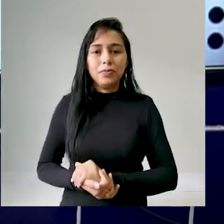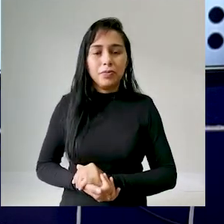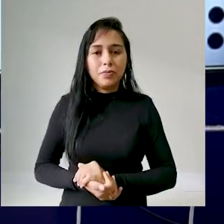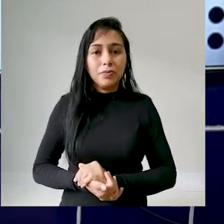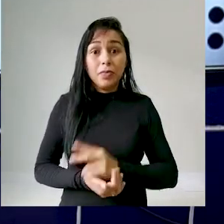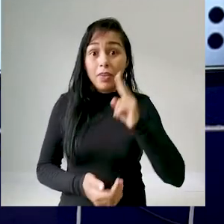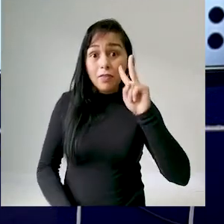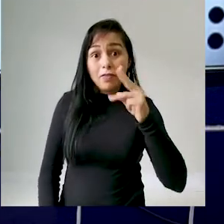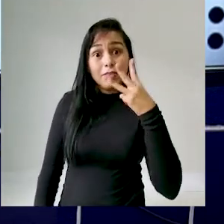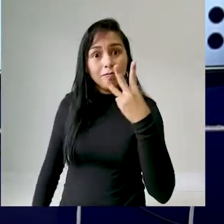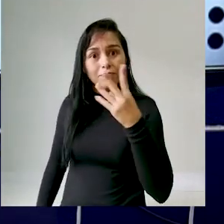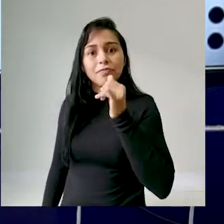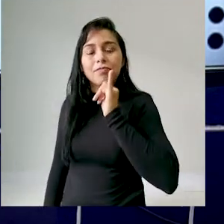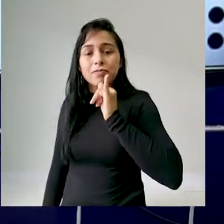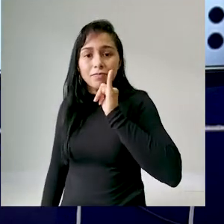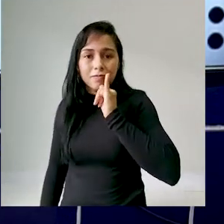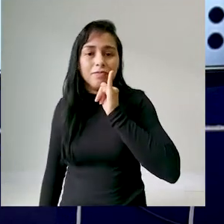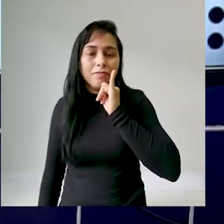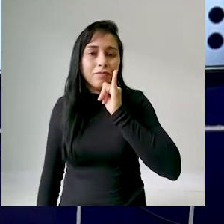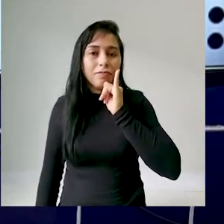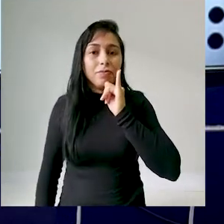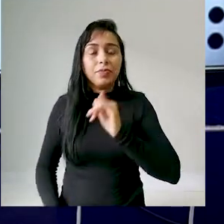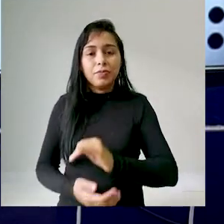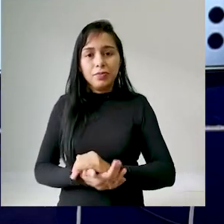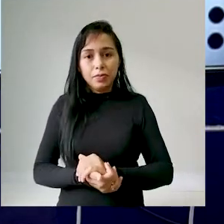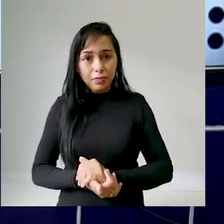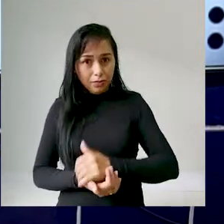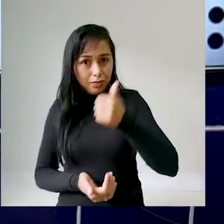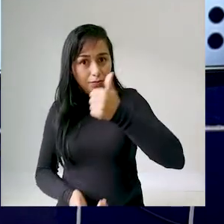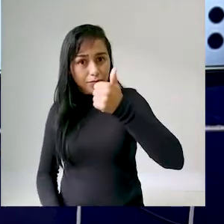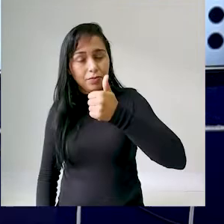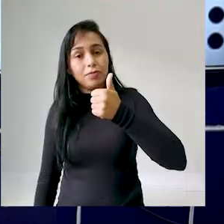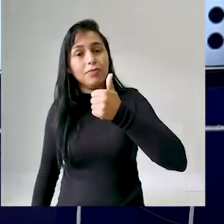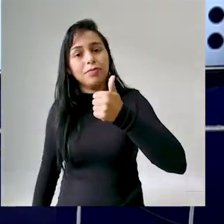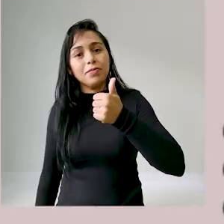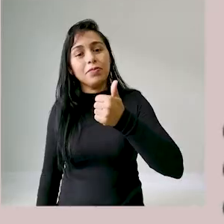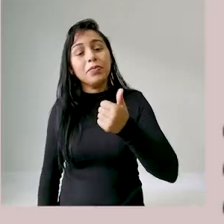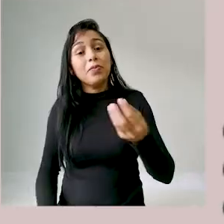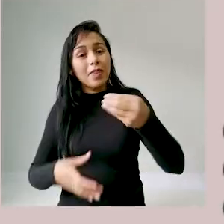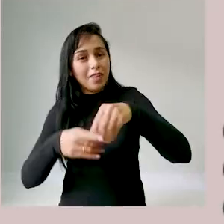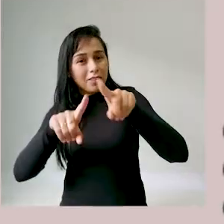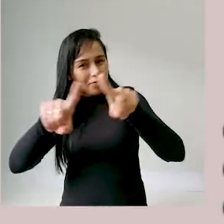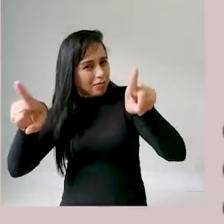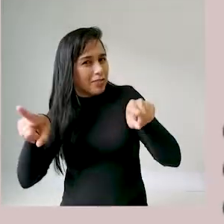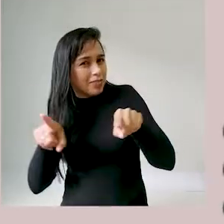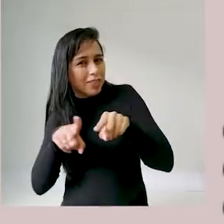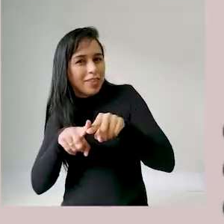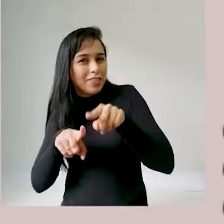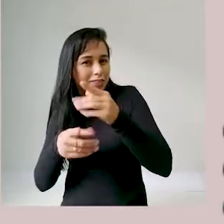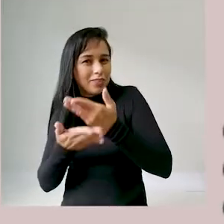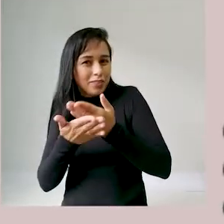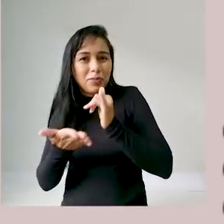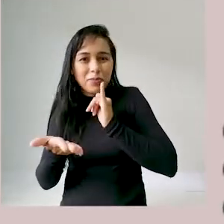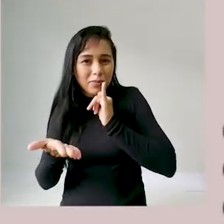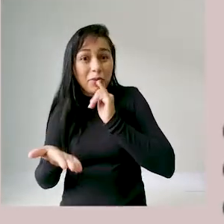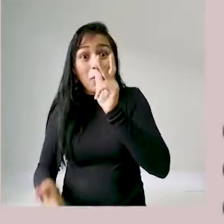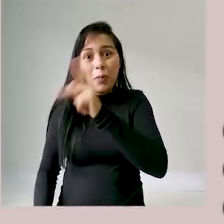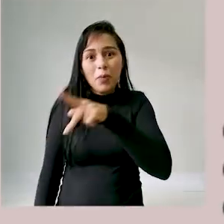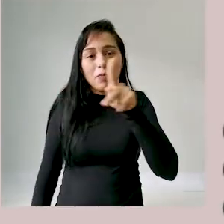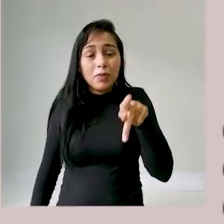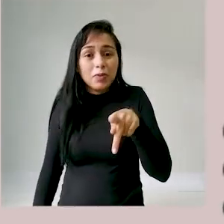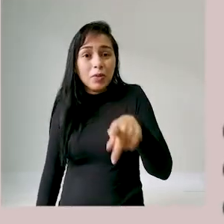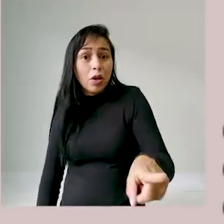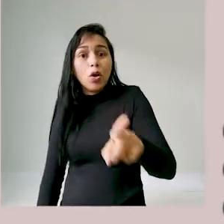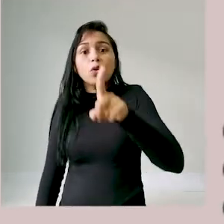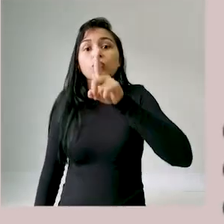Nós temos aqui 3 exemplos de linguagem não verbal. Nesse primeiro exemplo, quem nunca estava na sala de aula conversando,